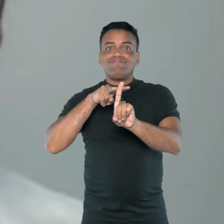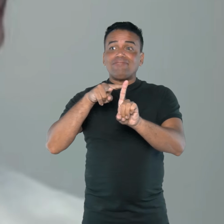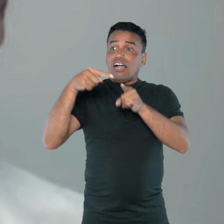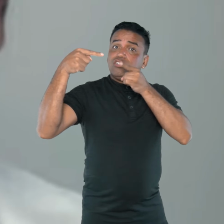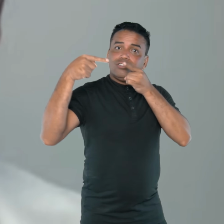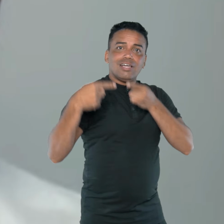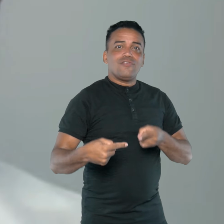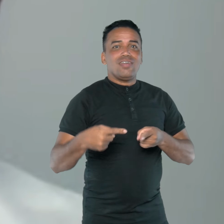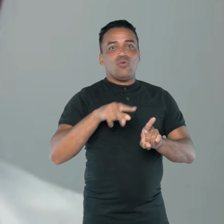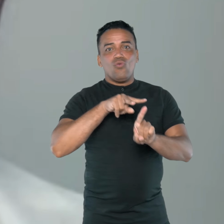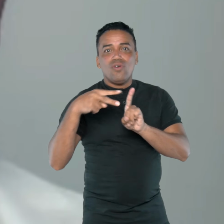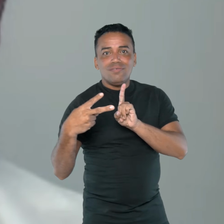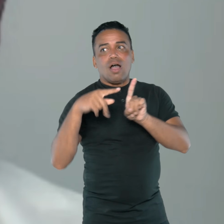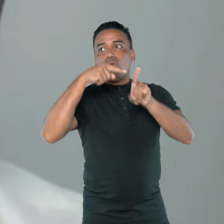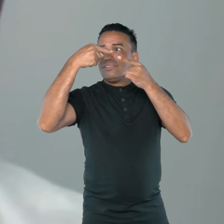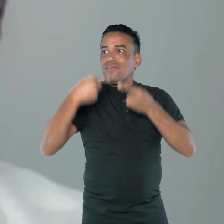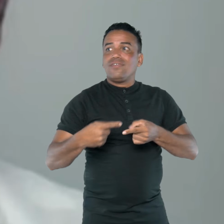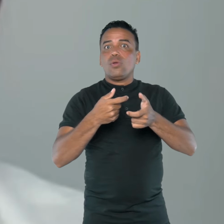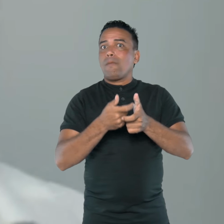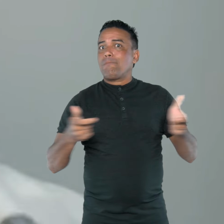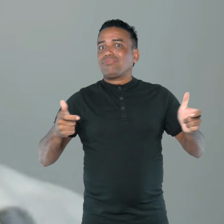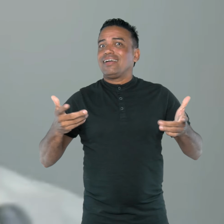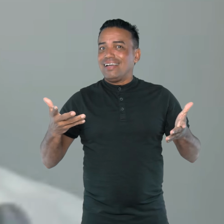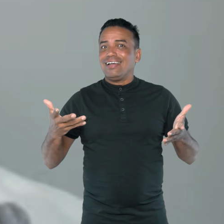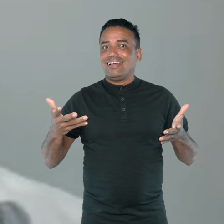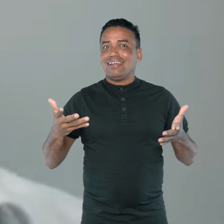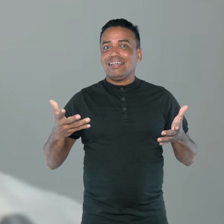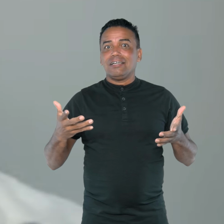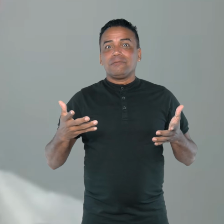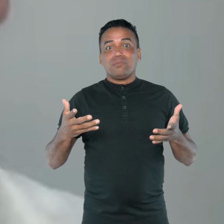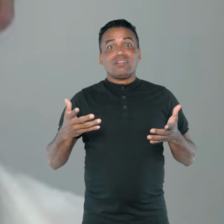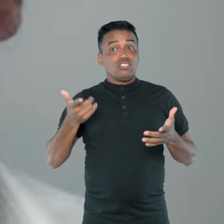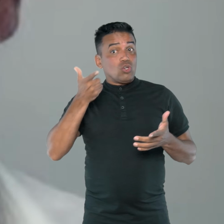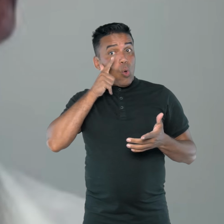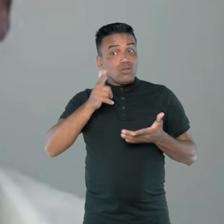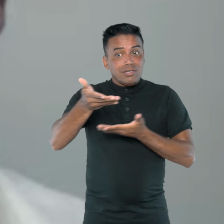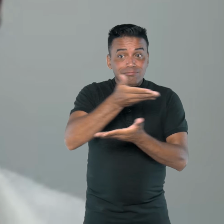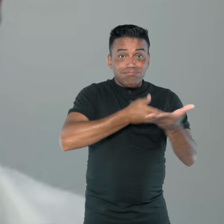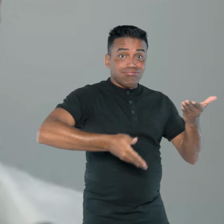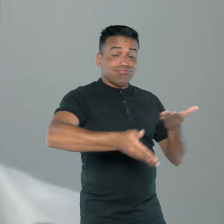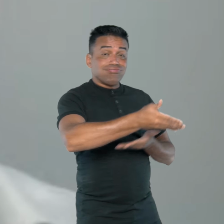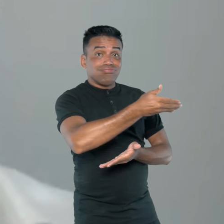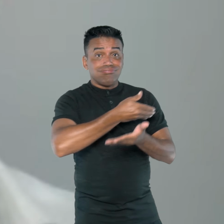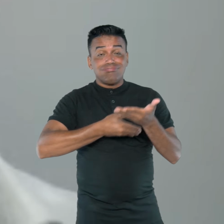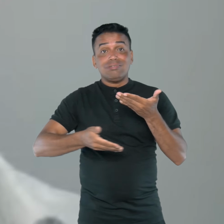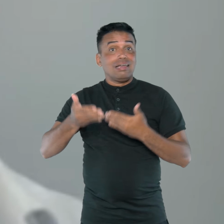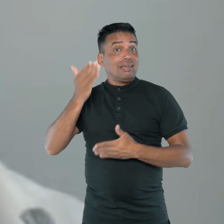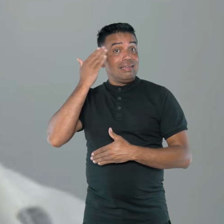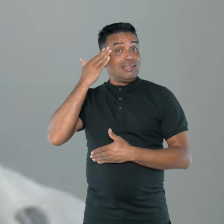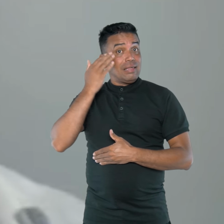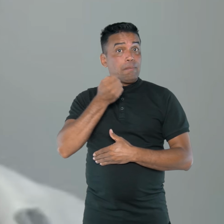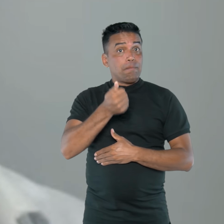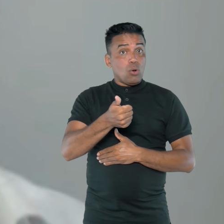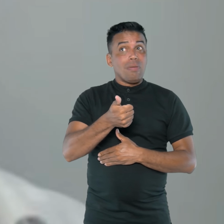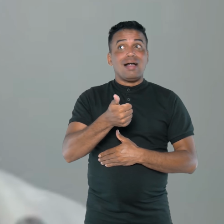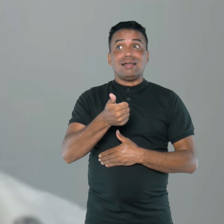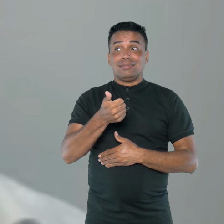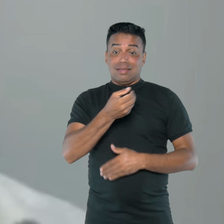desafio, né? De nos entender, né? Entender um pouco mais essa nossa passagem